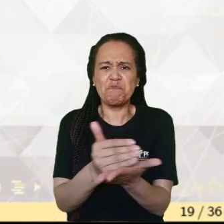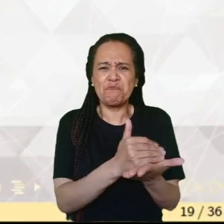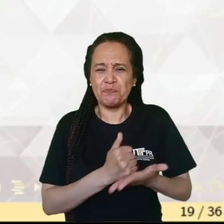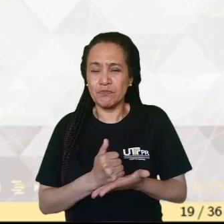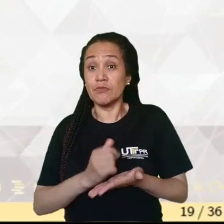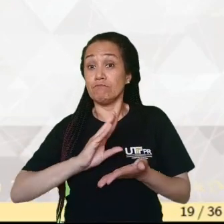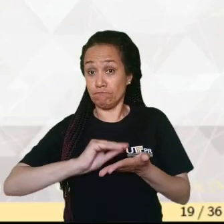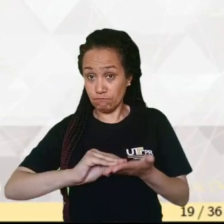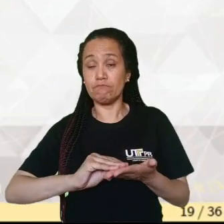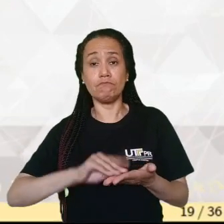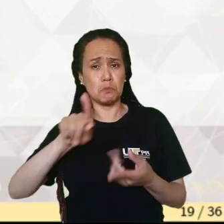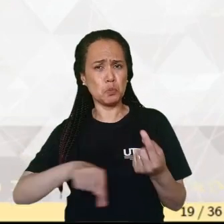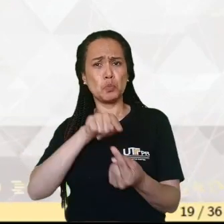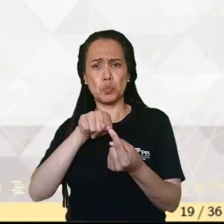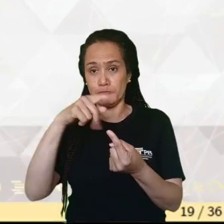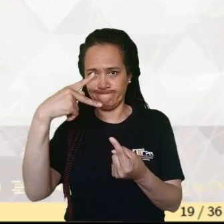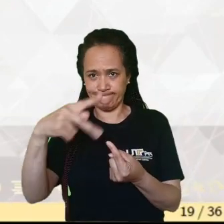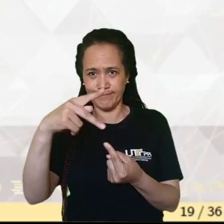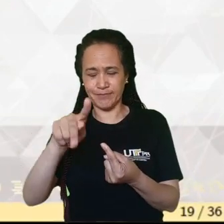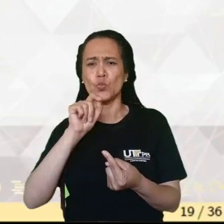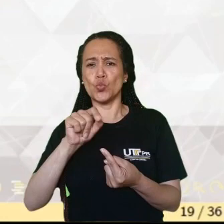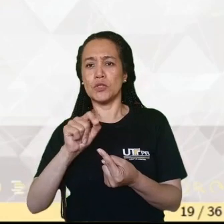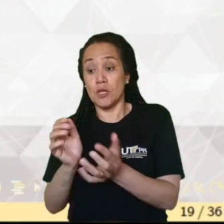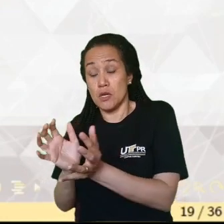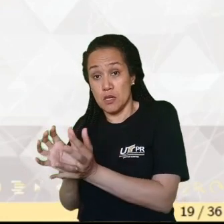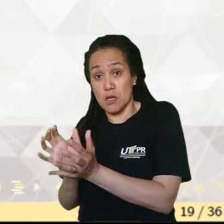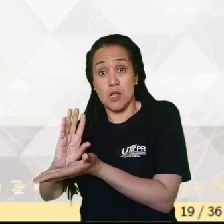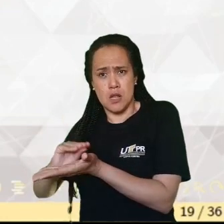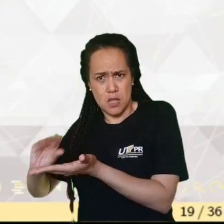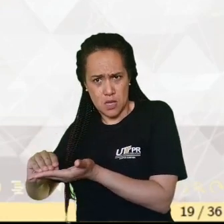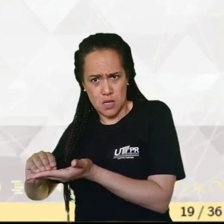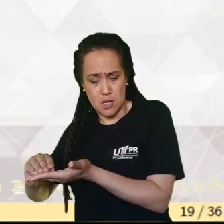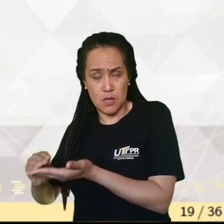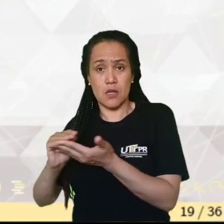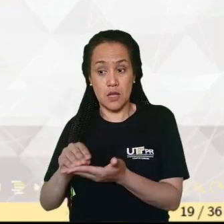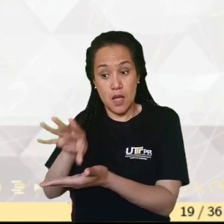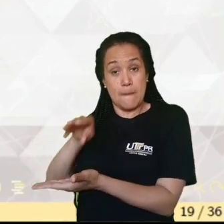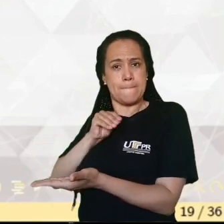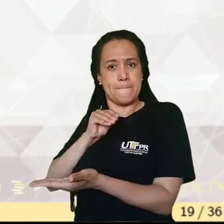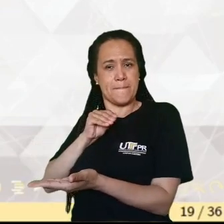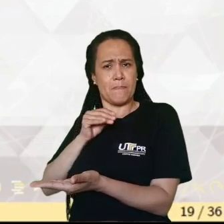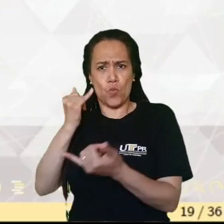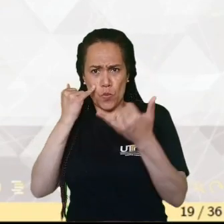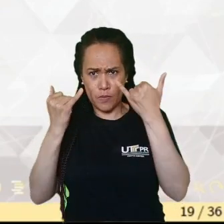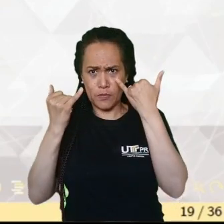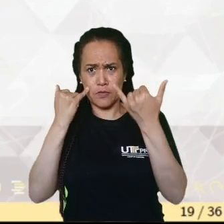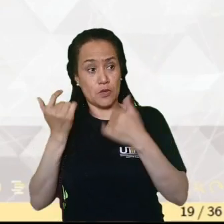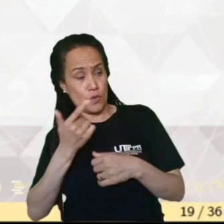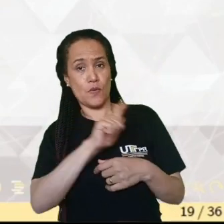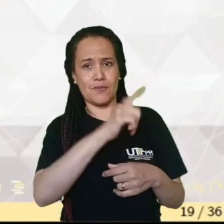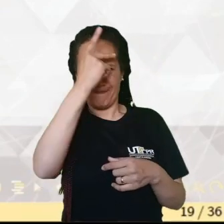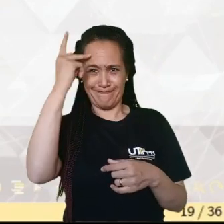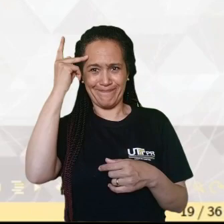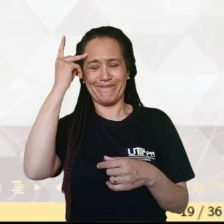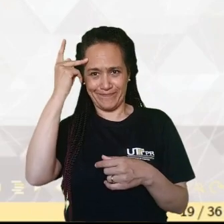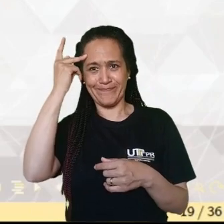medida de tendência central, é pegar um conjunto de dados, retirar uma informação e repassar para uma outra pessoa, né? No lugar